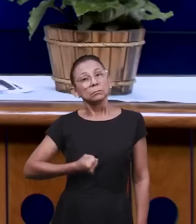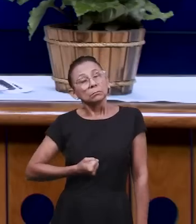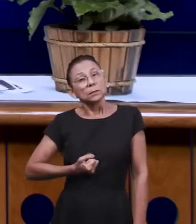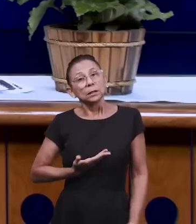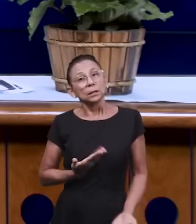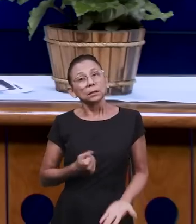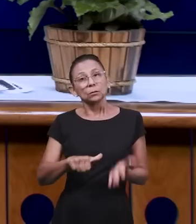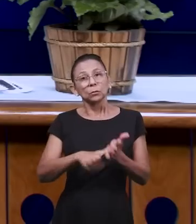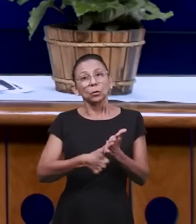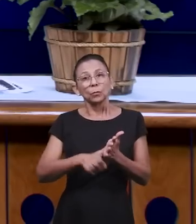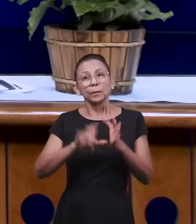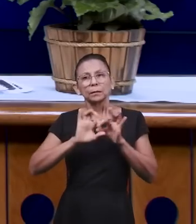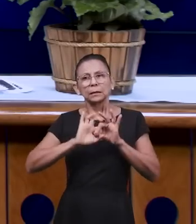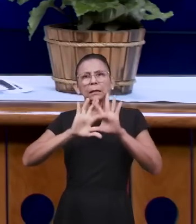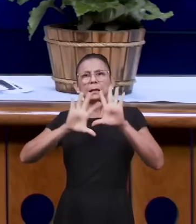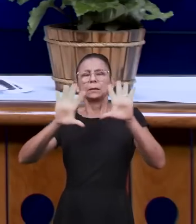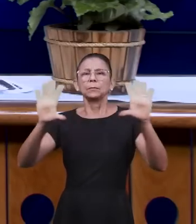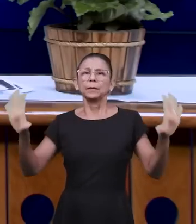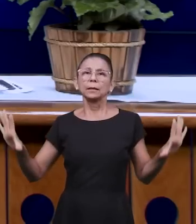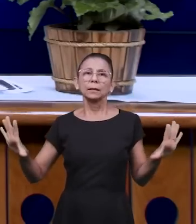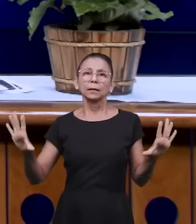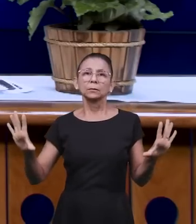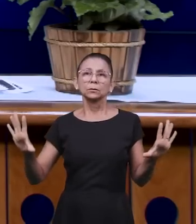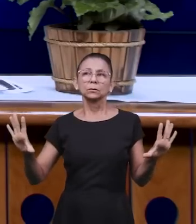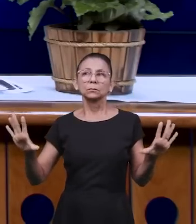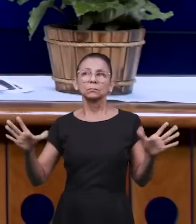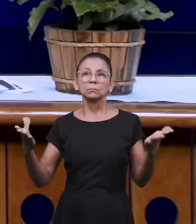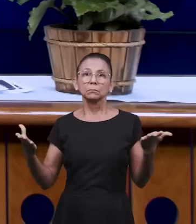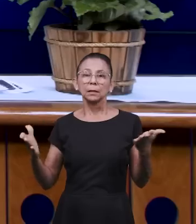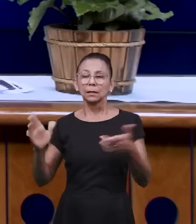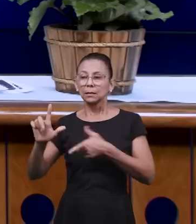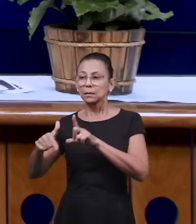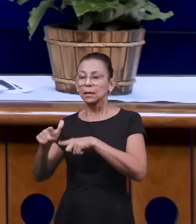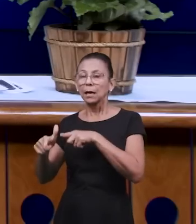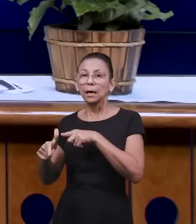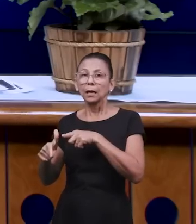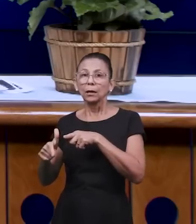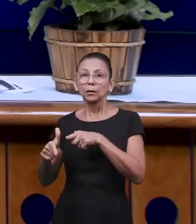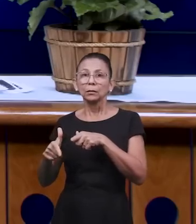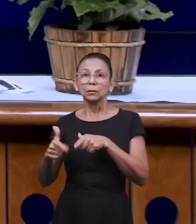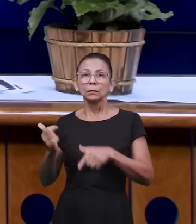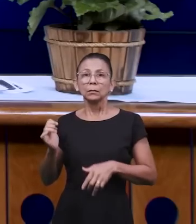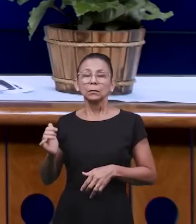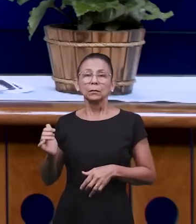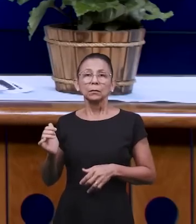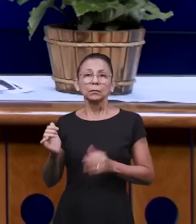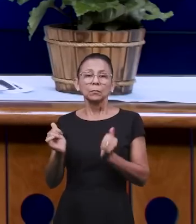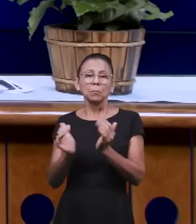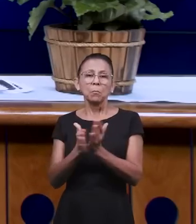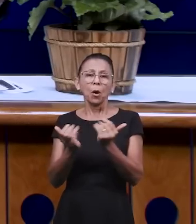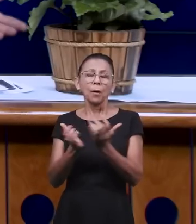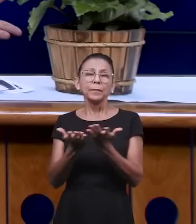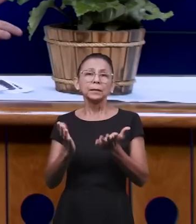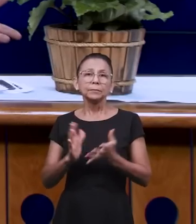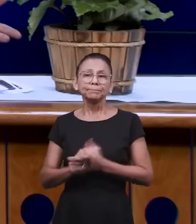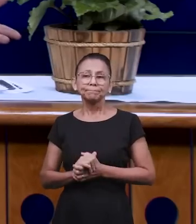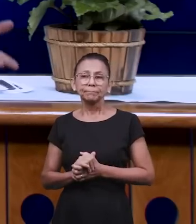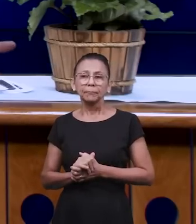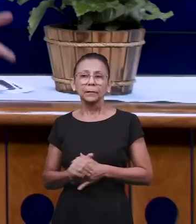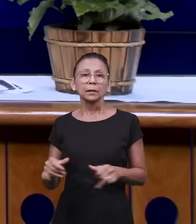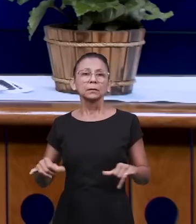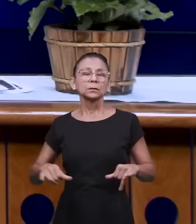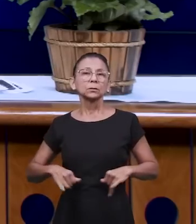Começou vencendo várias terras, se tornou muito poderoso. E ele começou também, com o poder que tinha, a entrar na questão da etnia dos povos